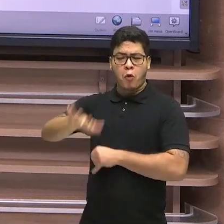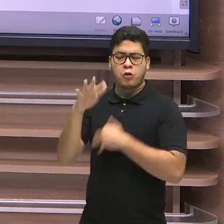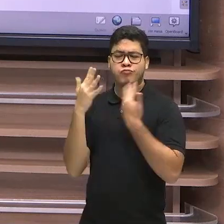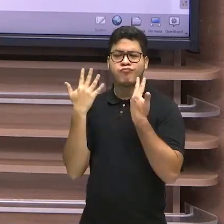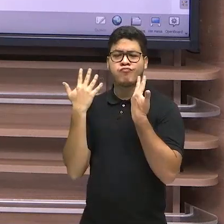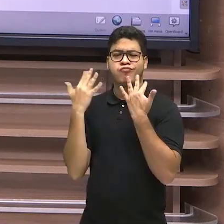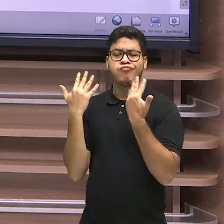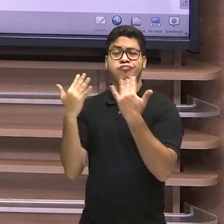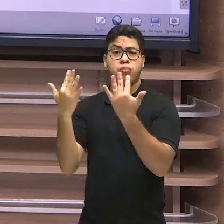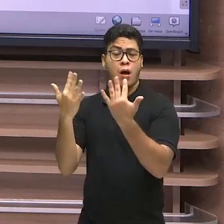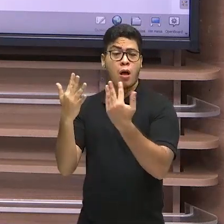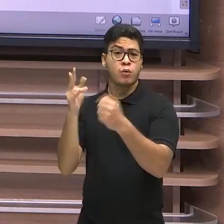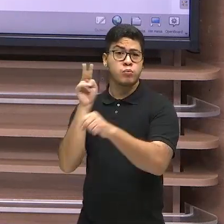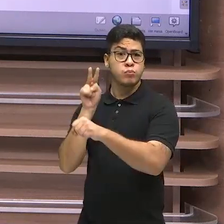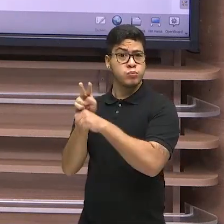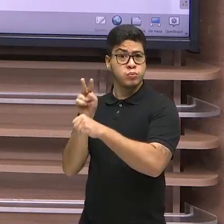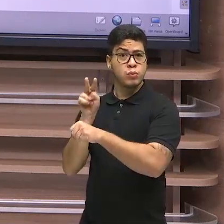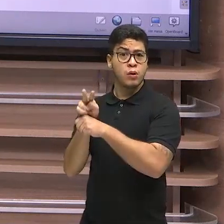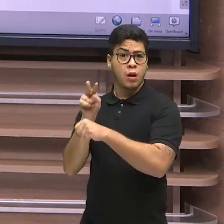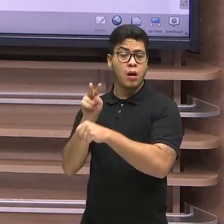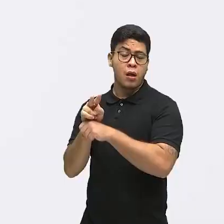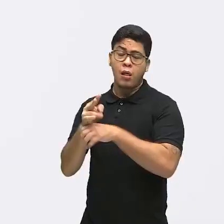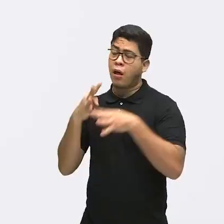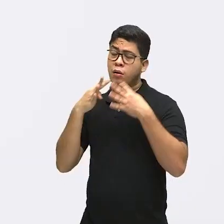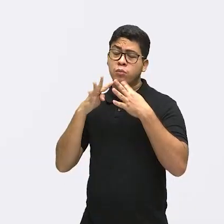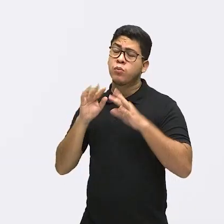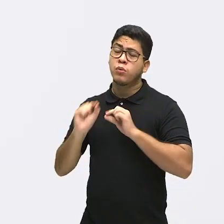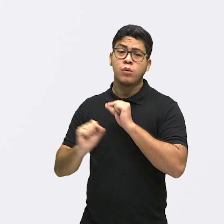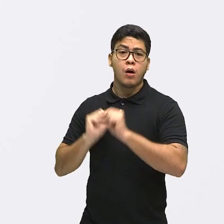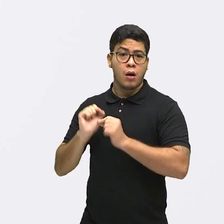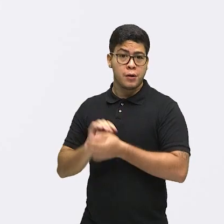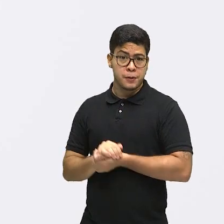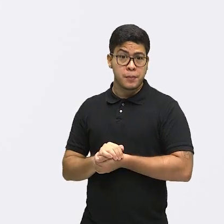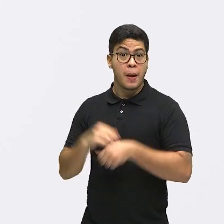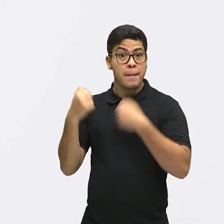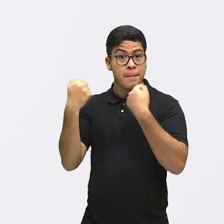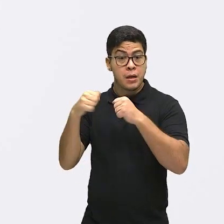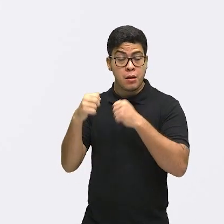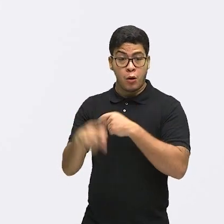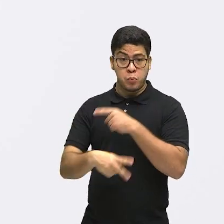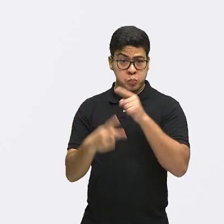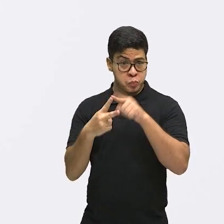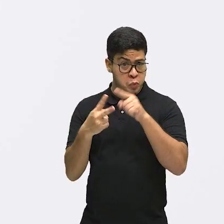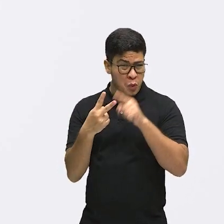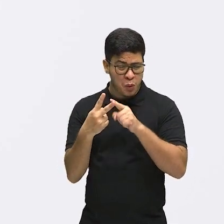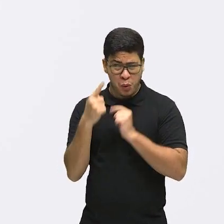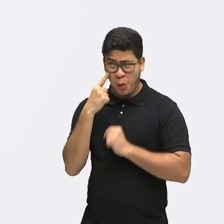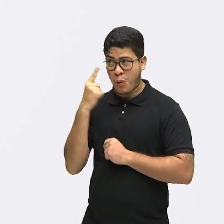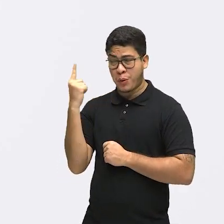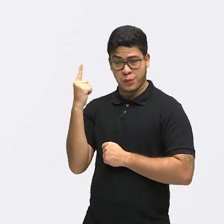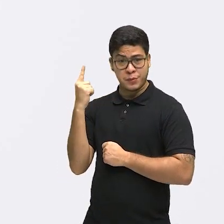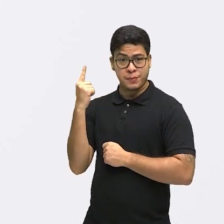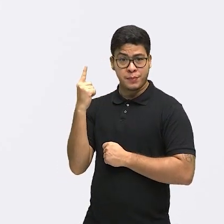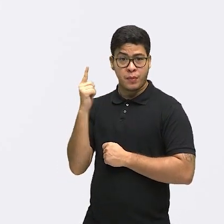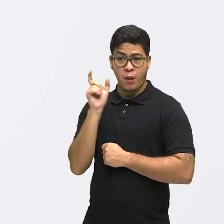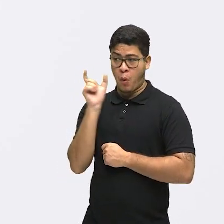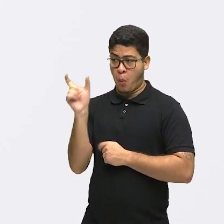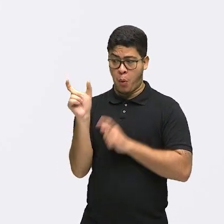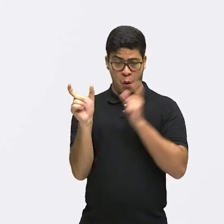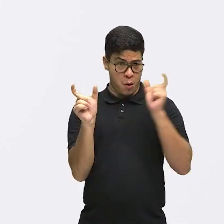de conservação e de preservação ambiental. Mas você sabe qual é a diferença entre conservação